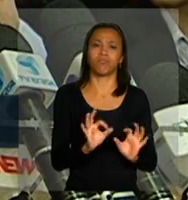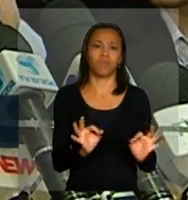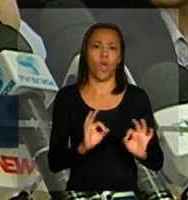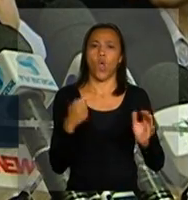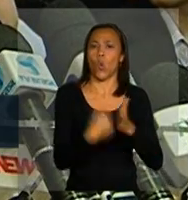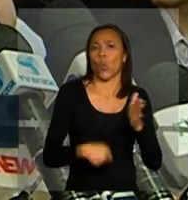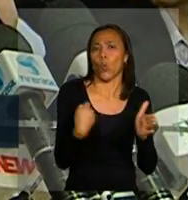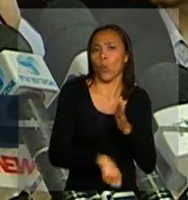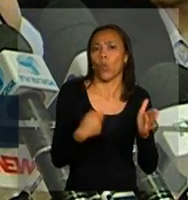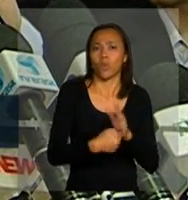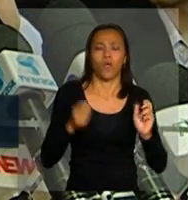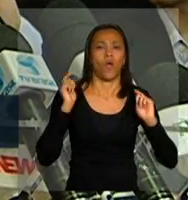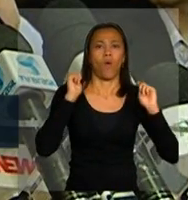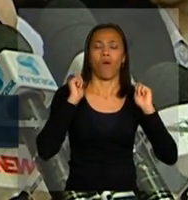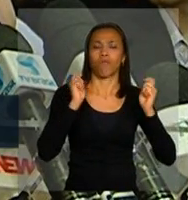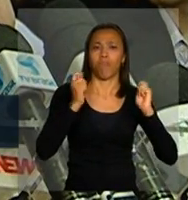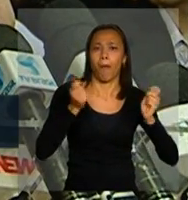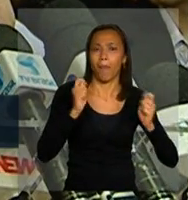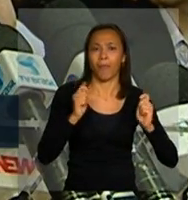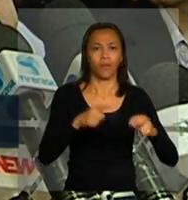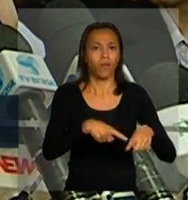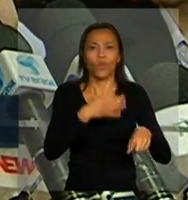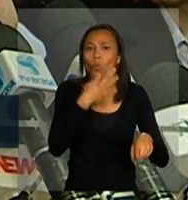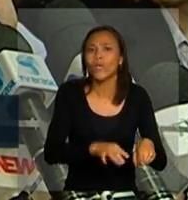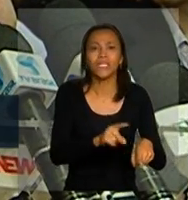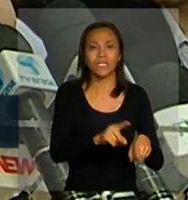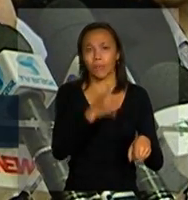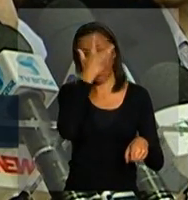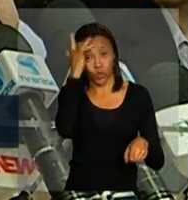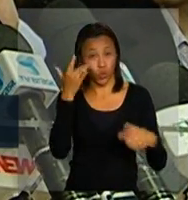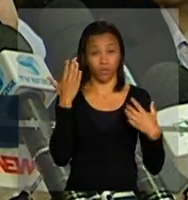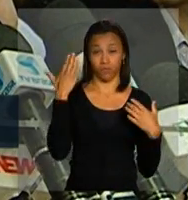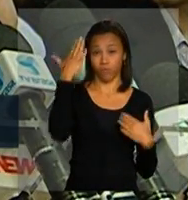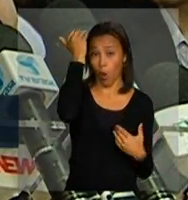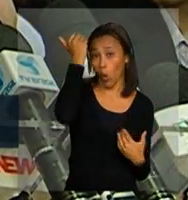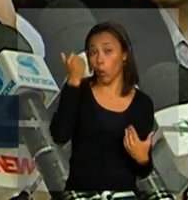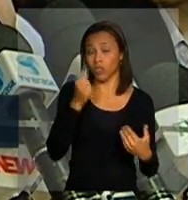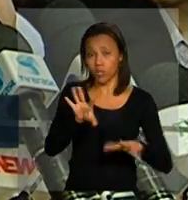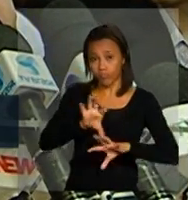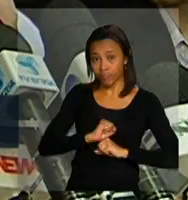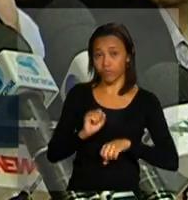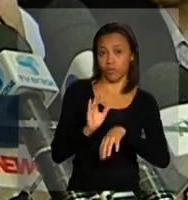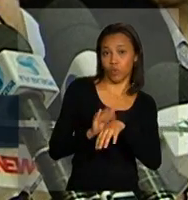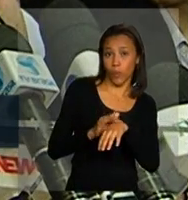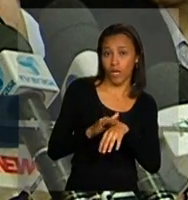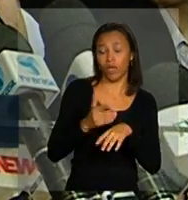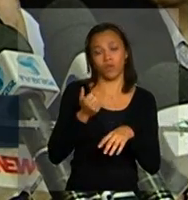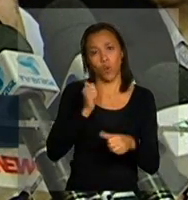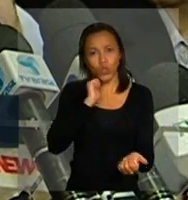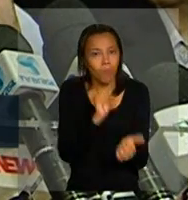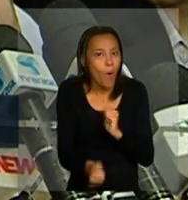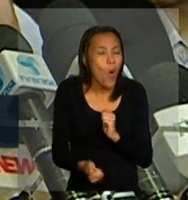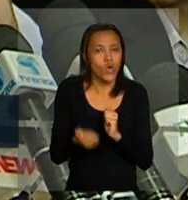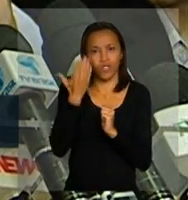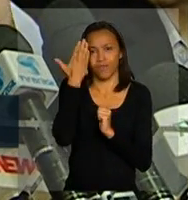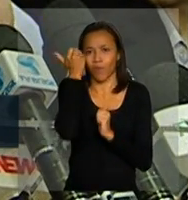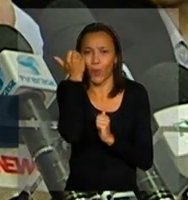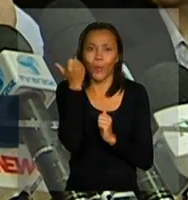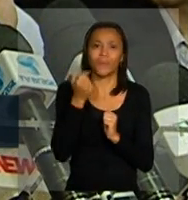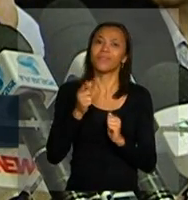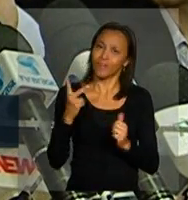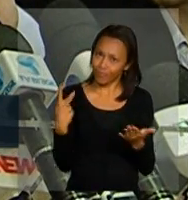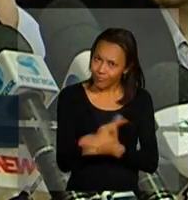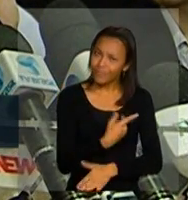luta contra a AIDS, não ter conhecido ídolos, né, artistas, músicos, esportistas, pessoas que são suas